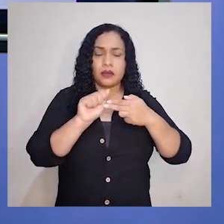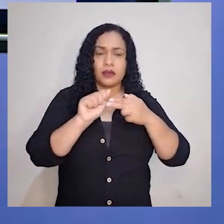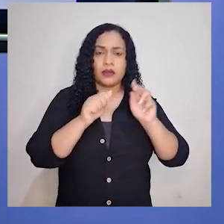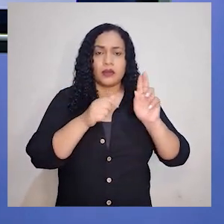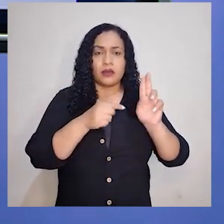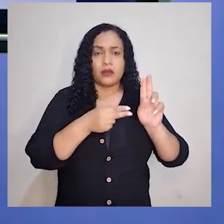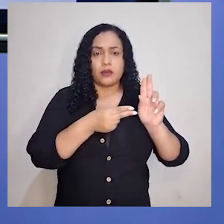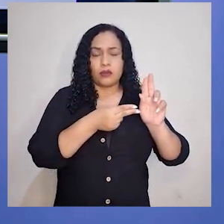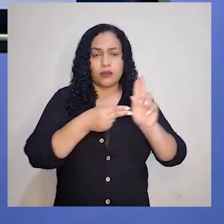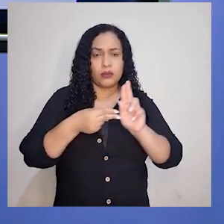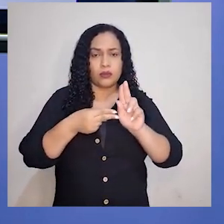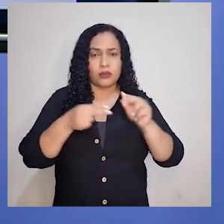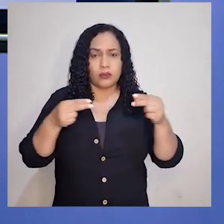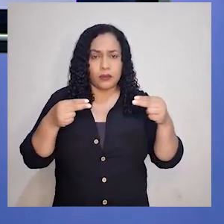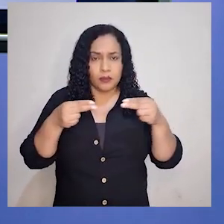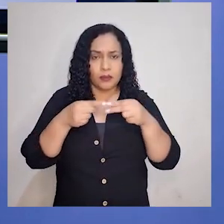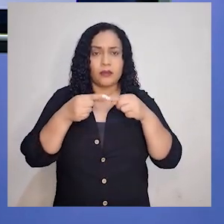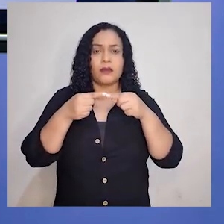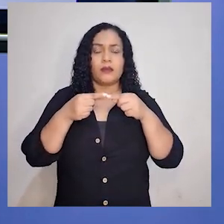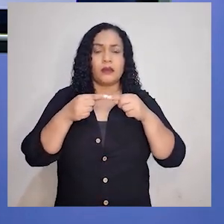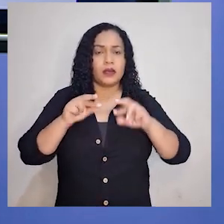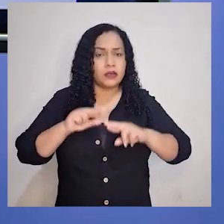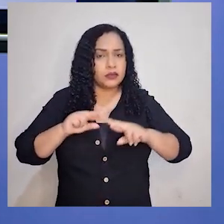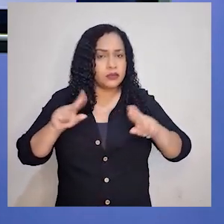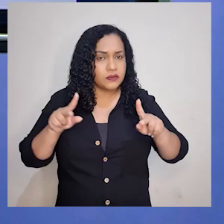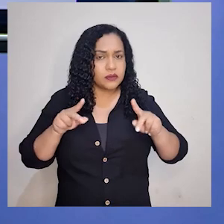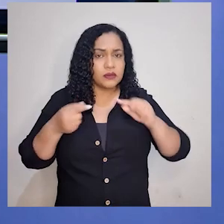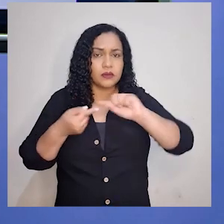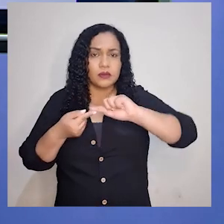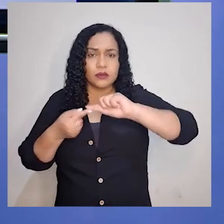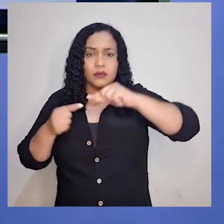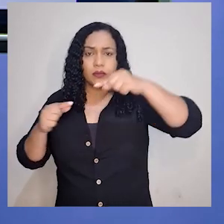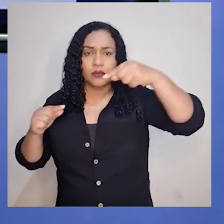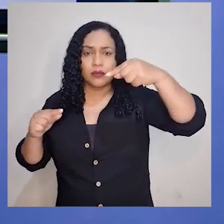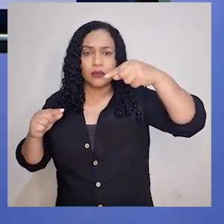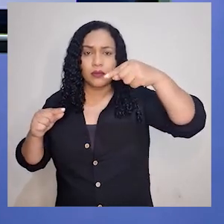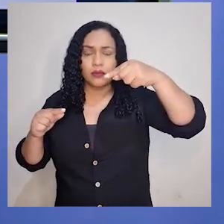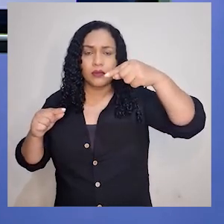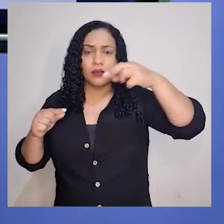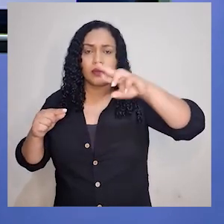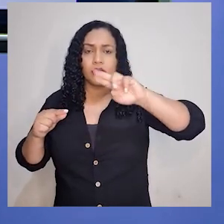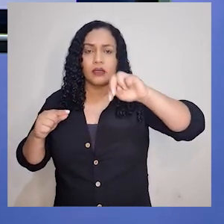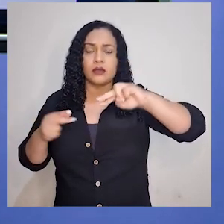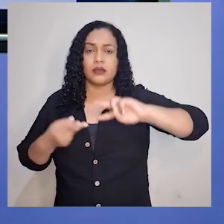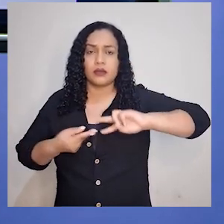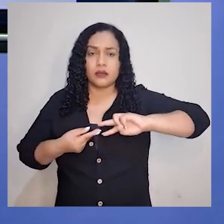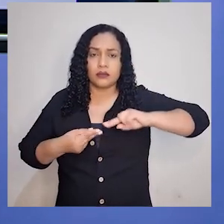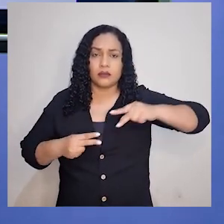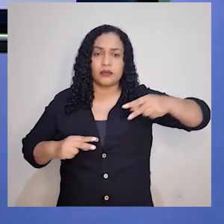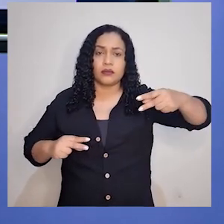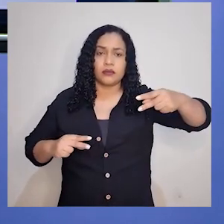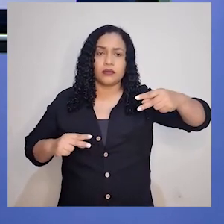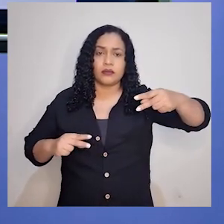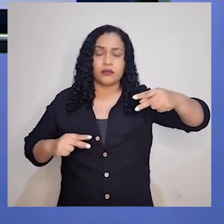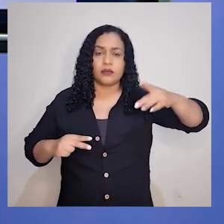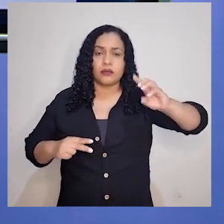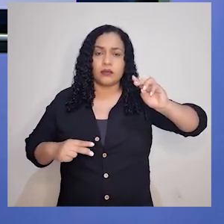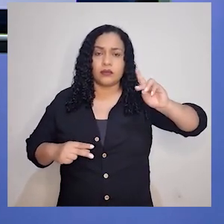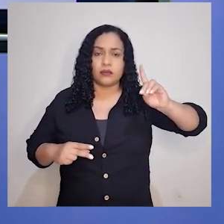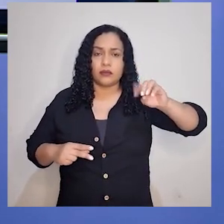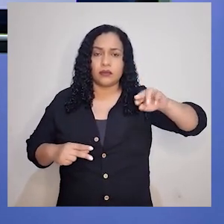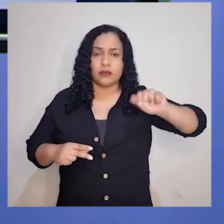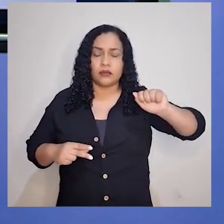adenina com a uracila. Essa é uma diferença muito importante para diferenciarmos uma fita de DNA para uma fita de RNA.